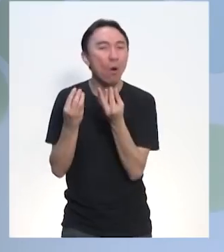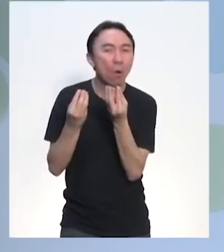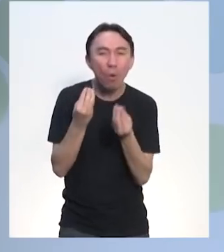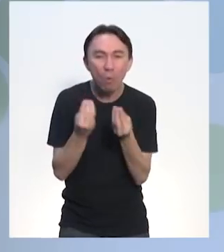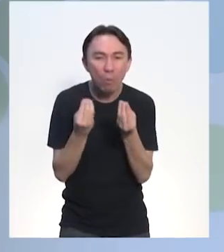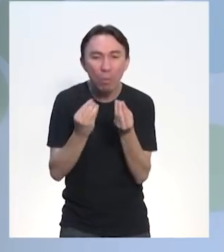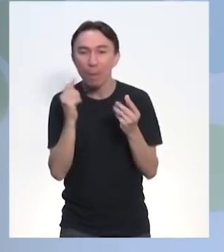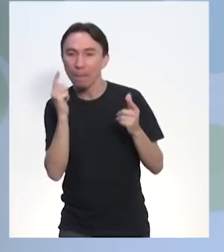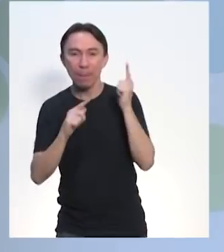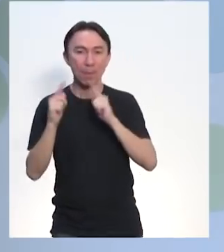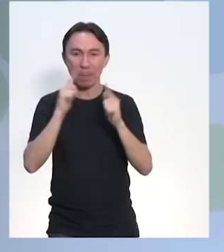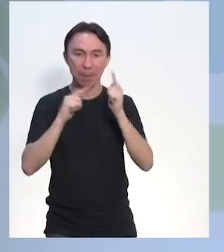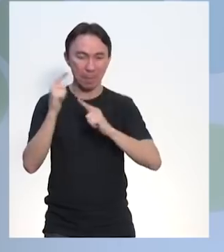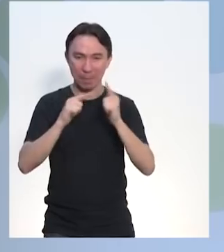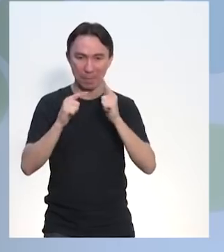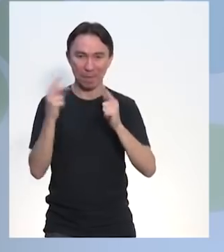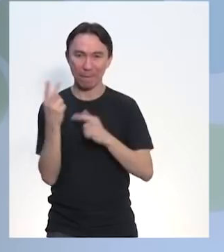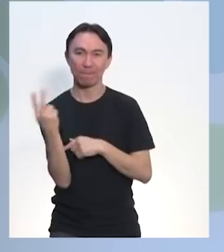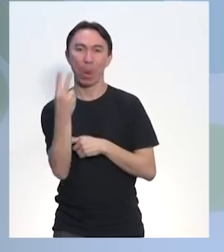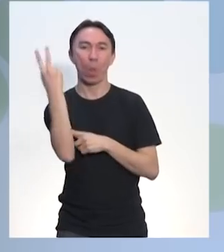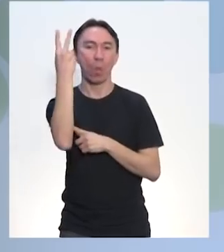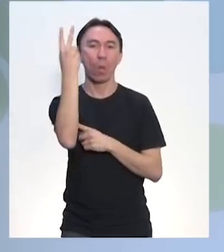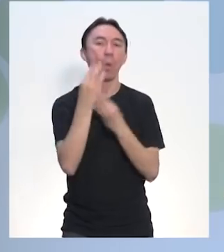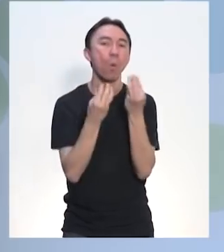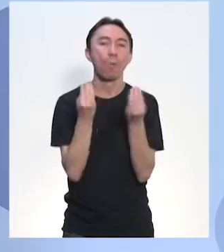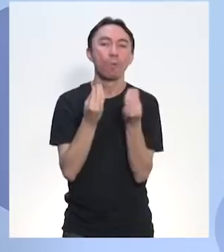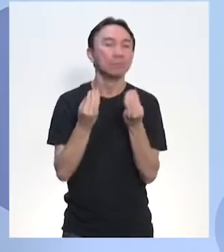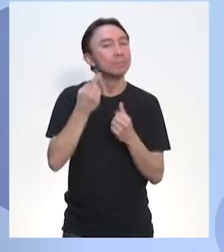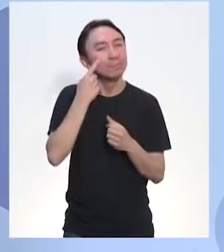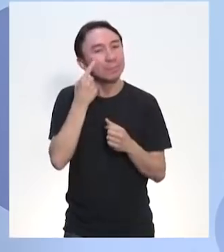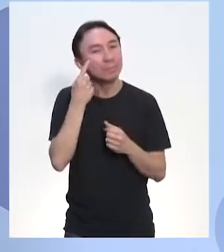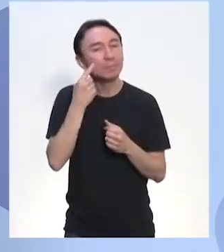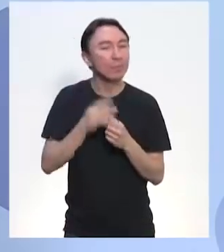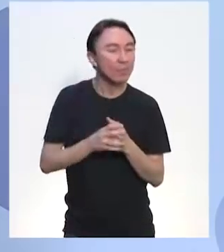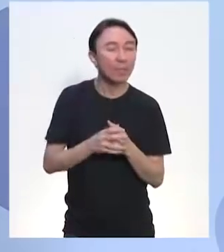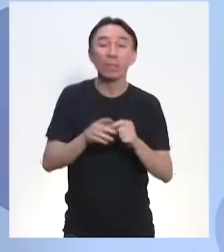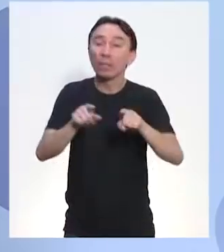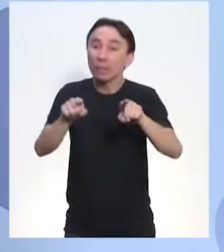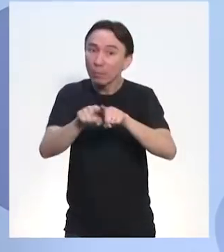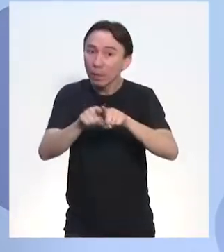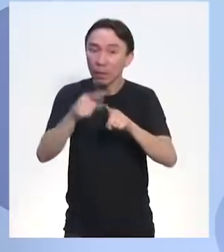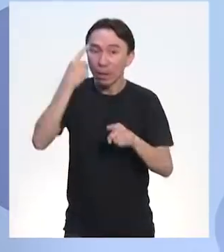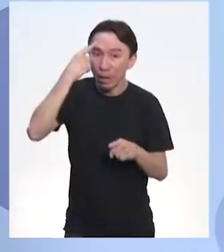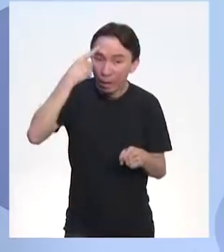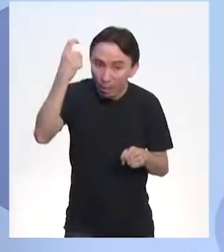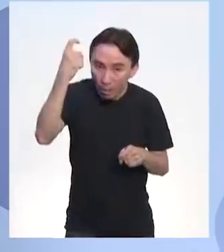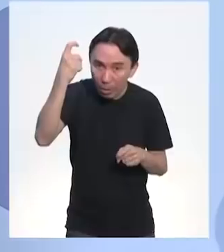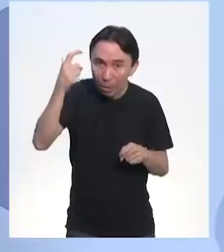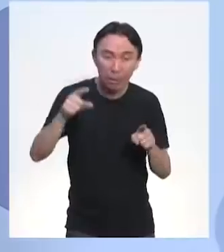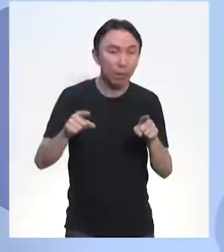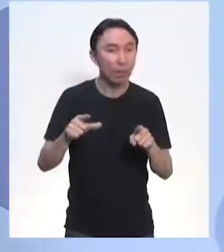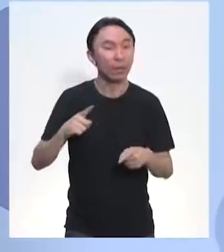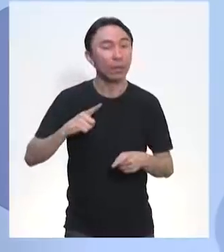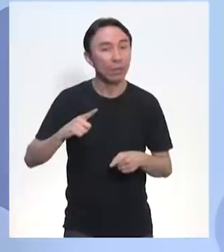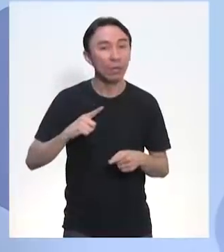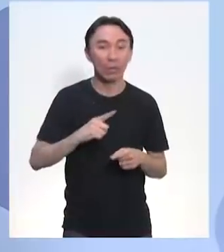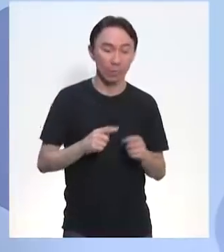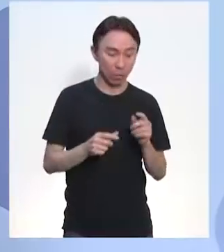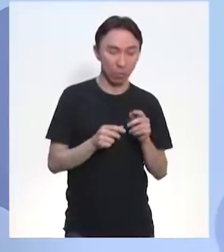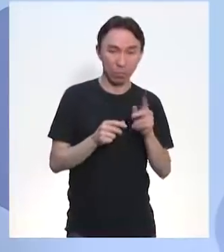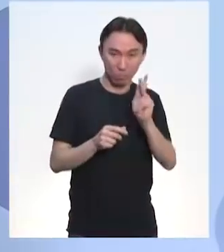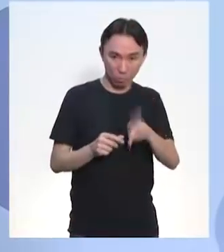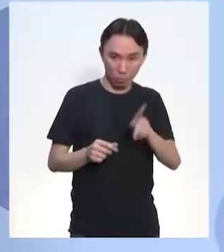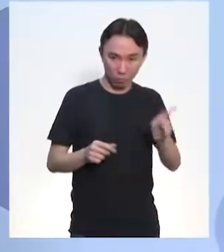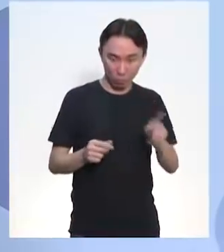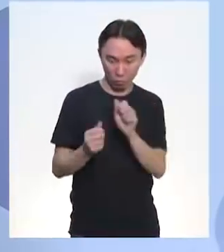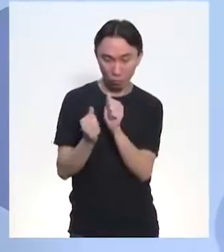aí a ideia de pontuação de como que vai funcionar. E esse controle, lembrando que daí, como a gente vai ter o professor junto com as equipes,